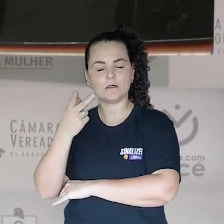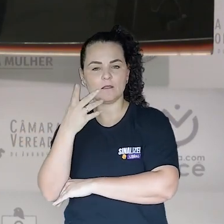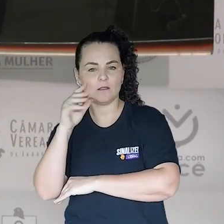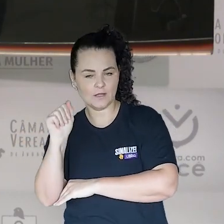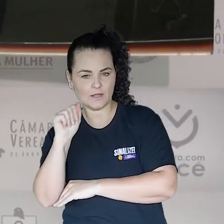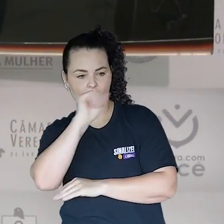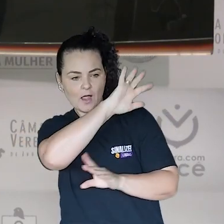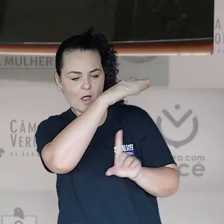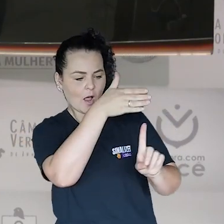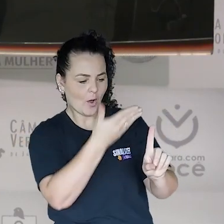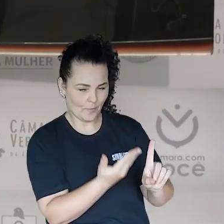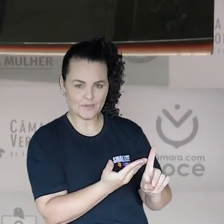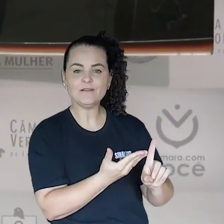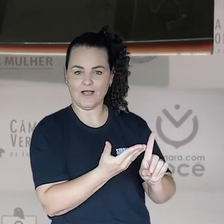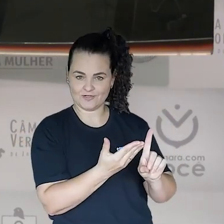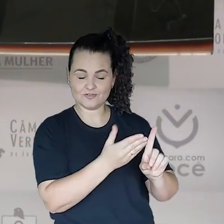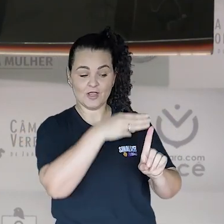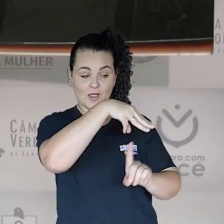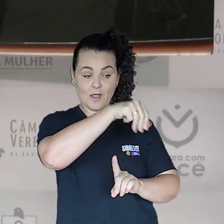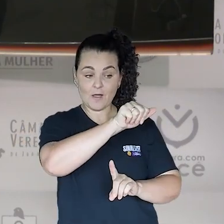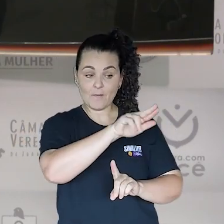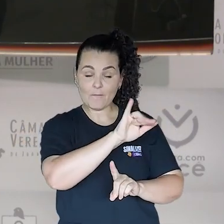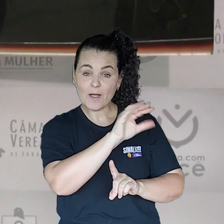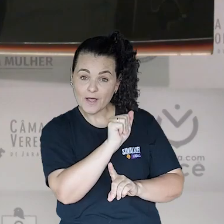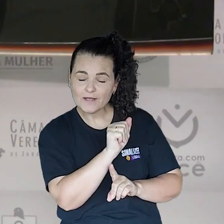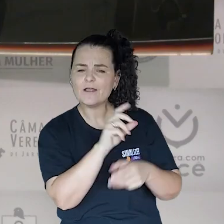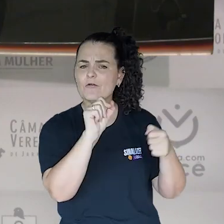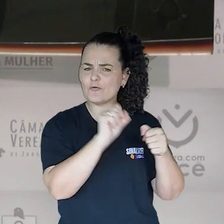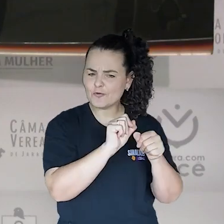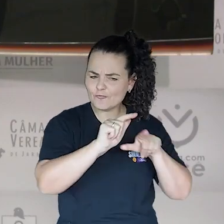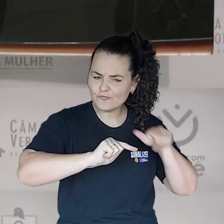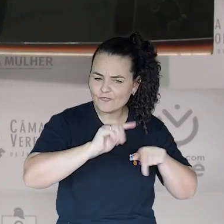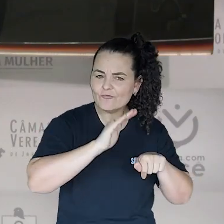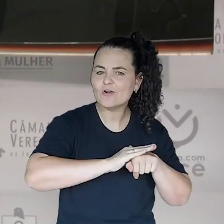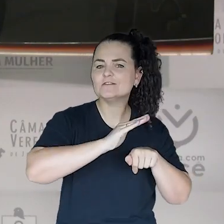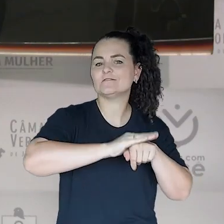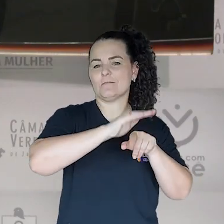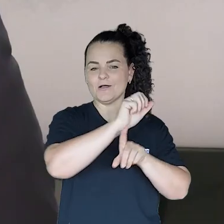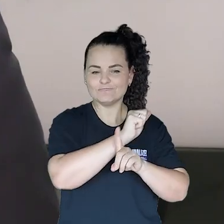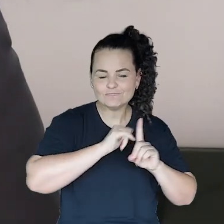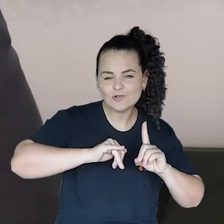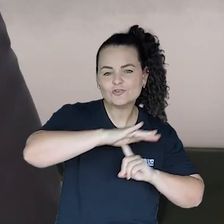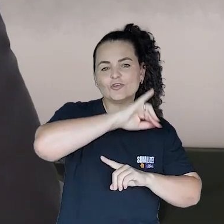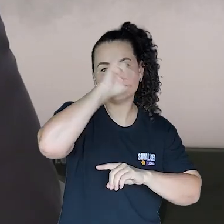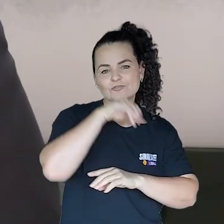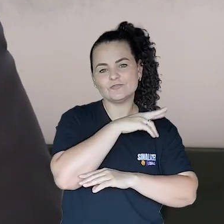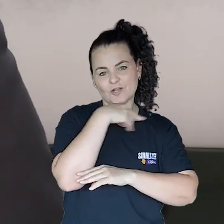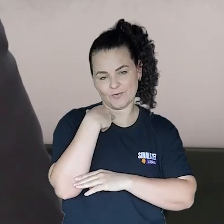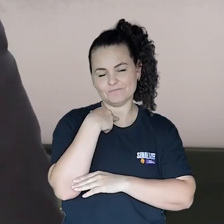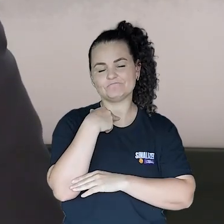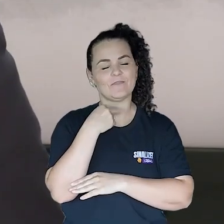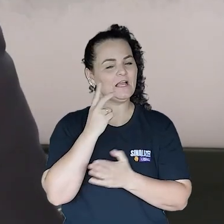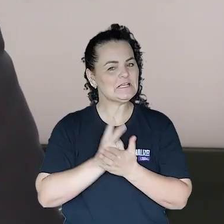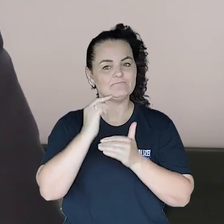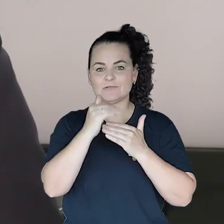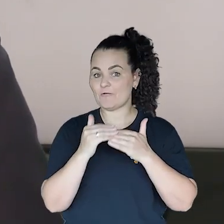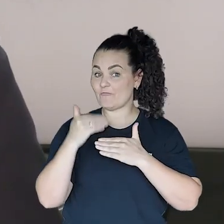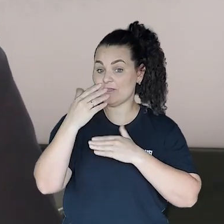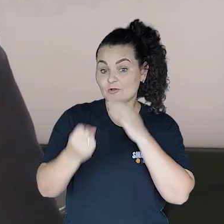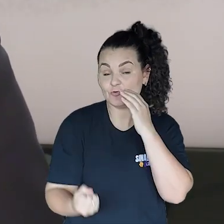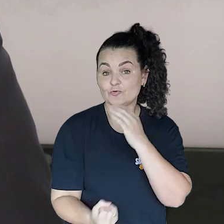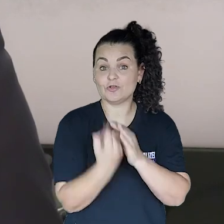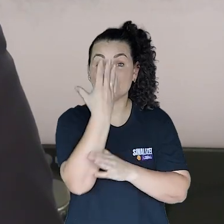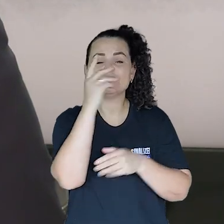Edit pela relevante atuação no campo do serviço social em Jaraguá do Sul ela esteve à frente da